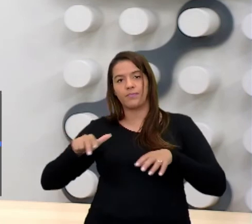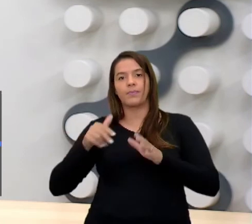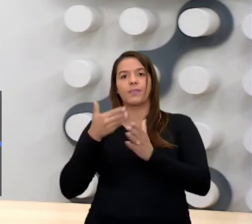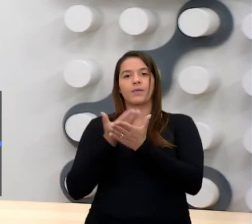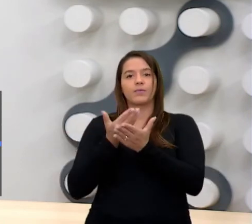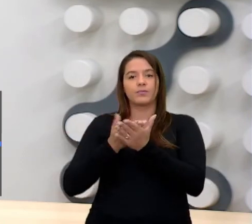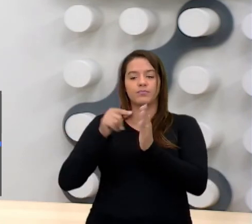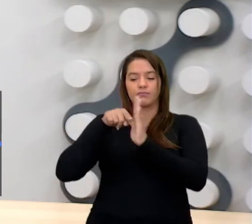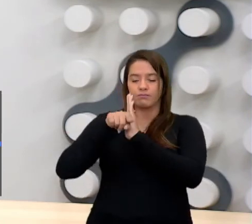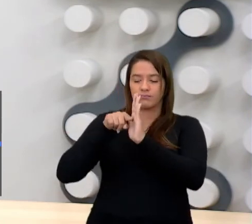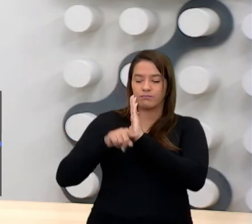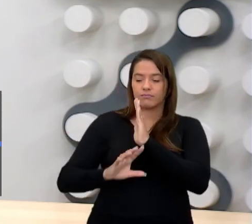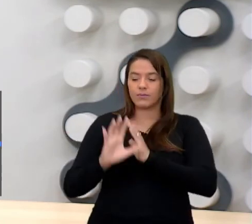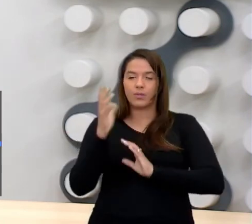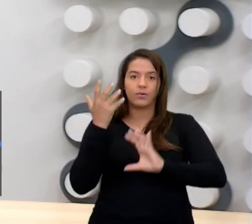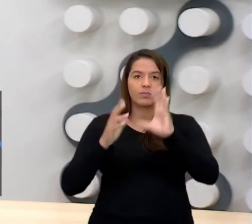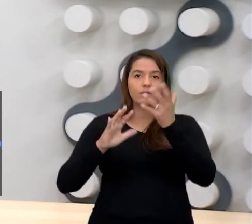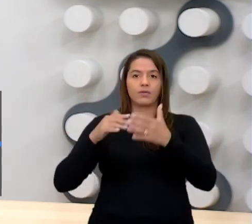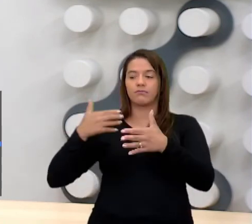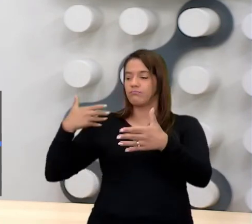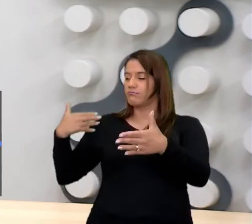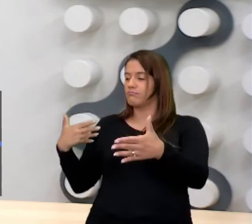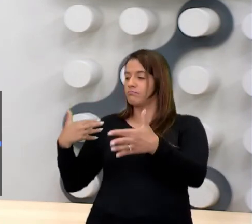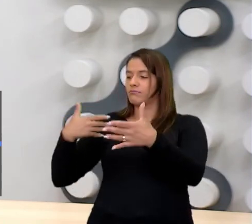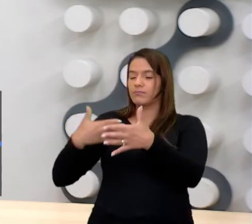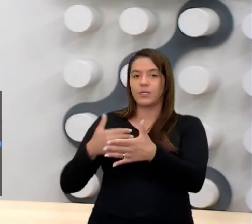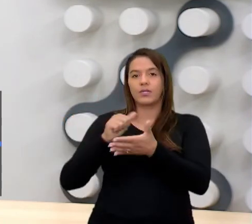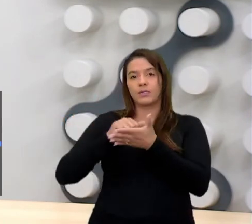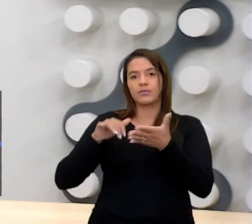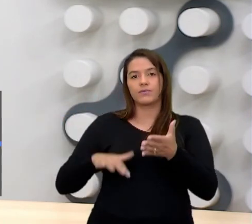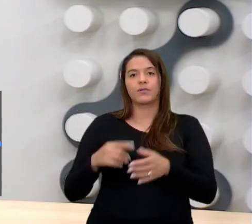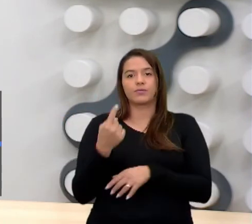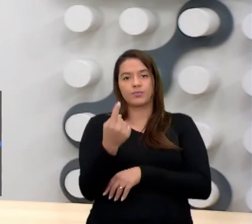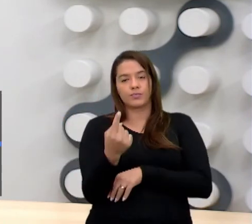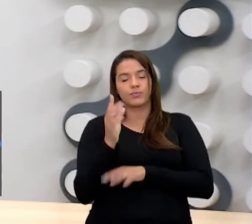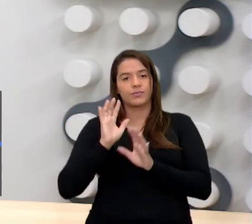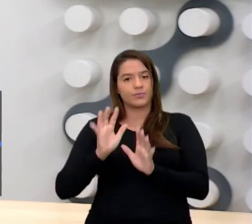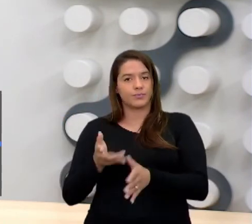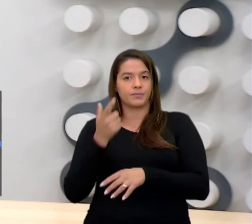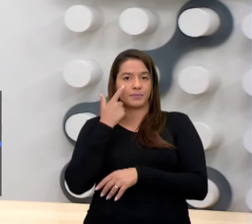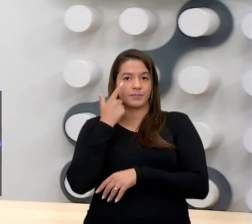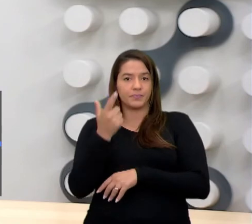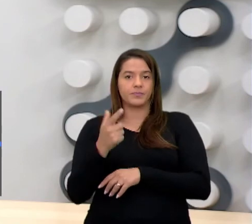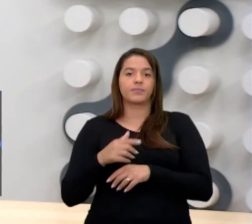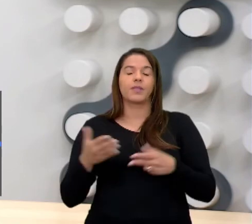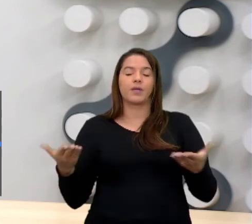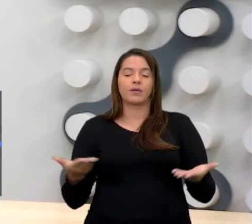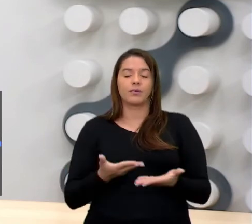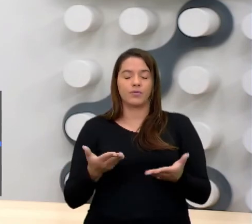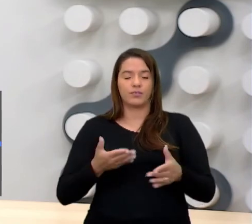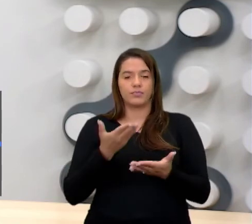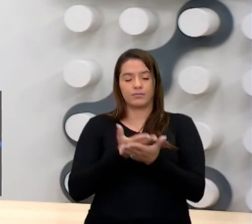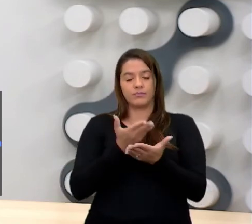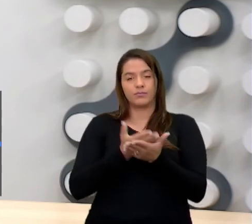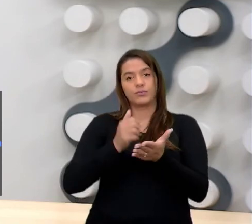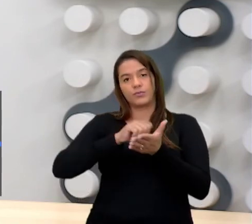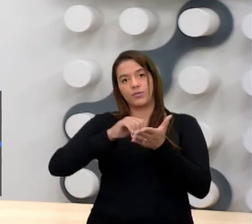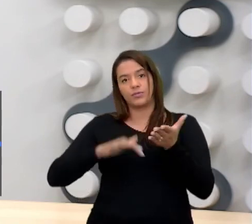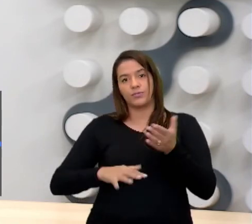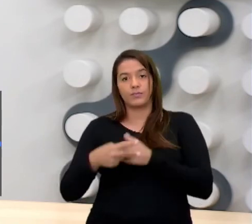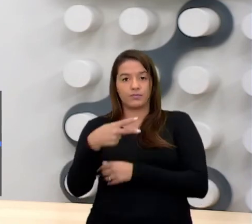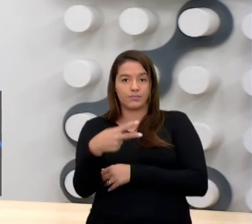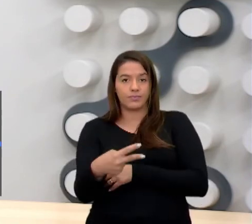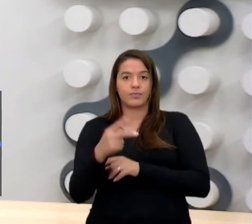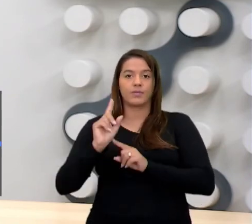essas formações que nós estamos vendo desde lá da atividade 1, né, nós estamos vendo aí já a atividade 2, depois nós vamos ver aí